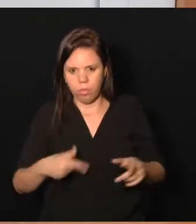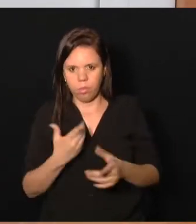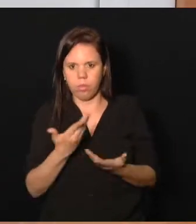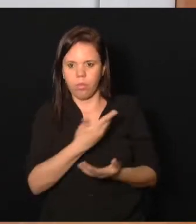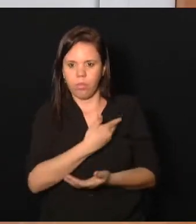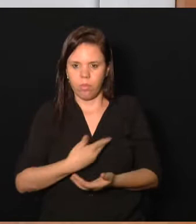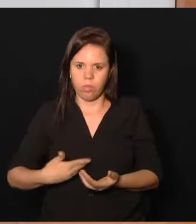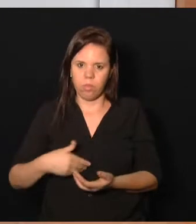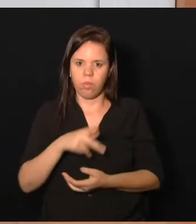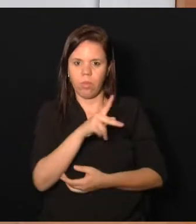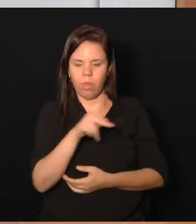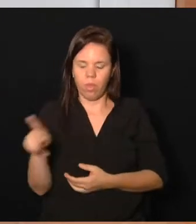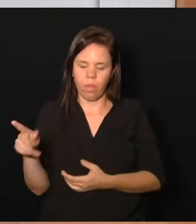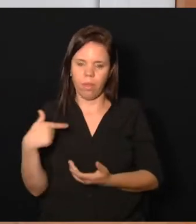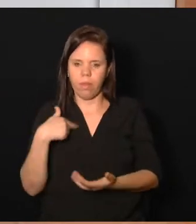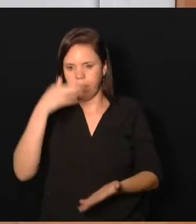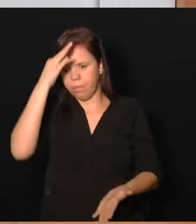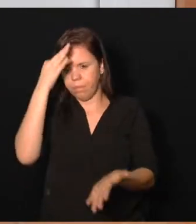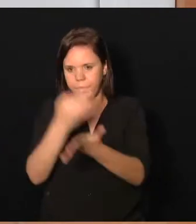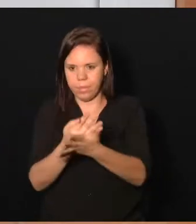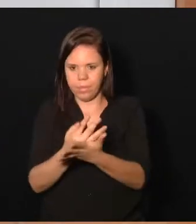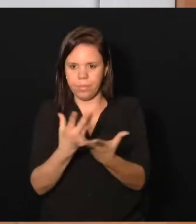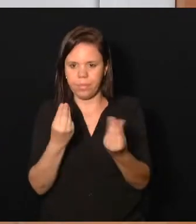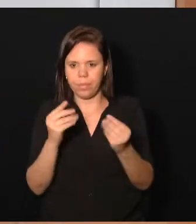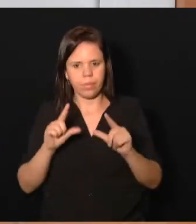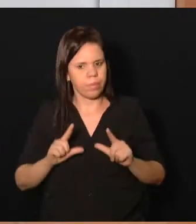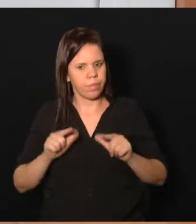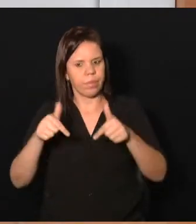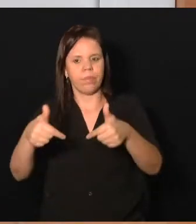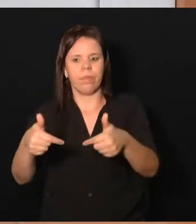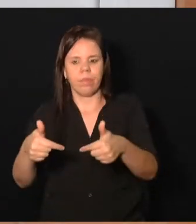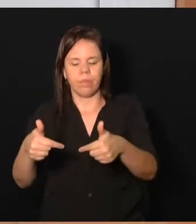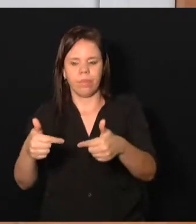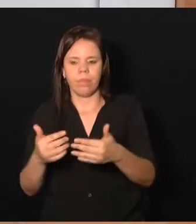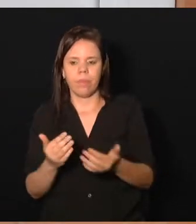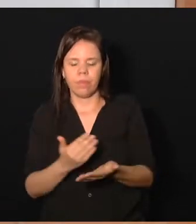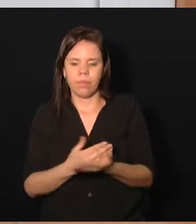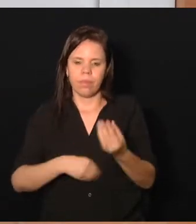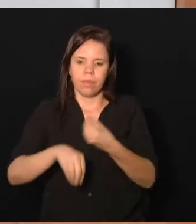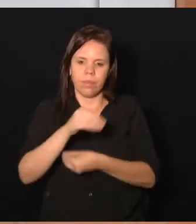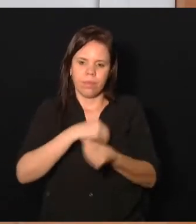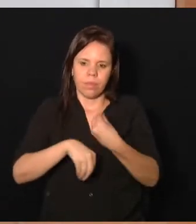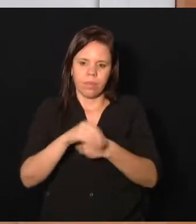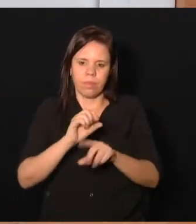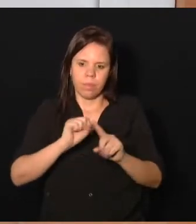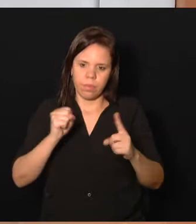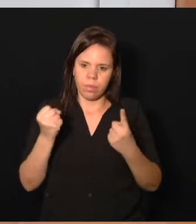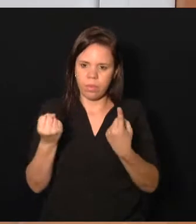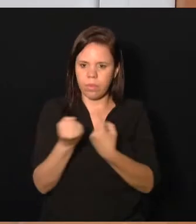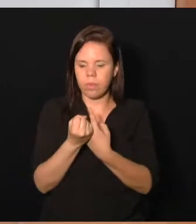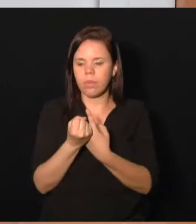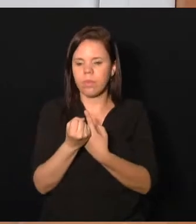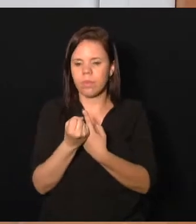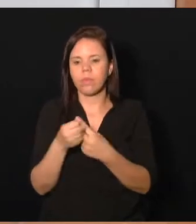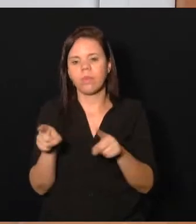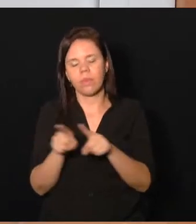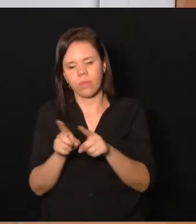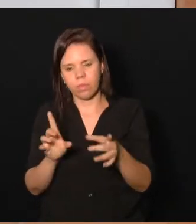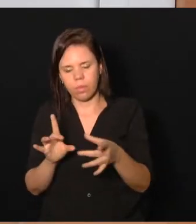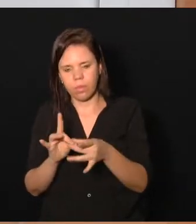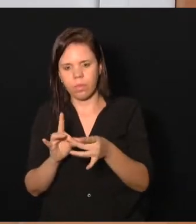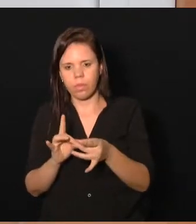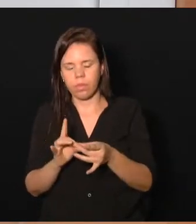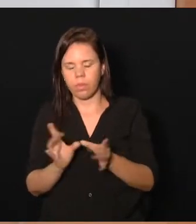na presidência, e confiamos bastante na atuação nesse misto de sociedade civil e